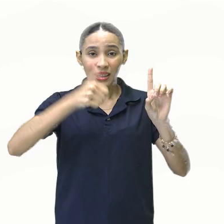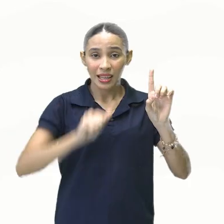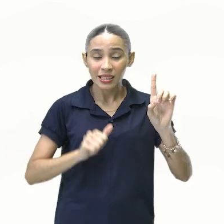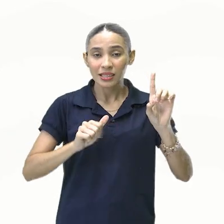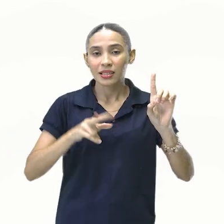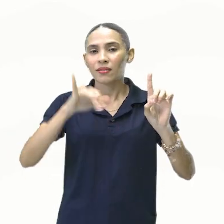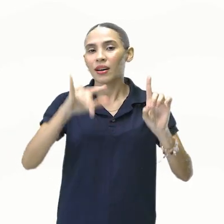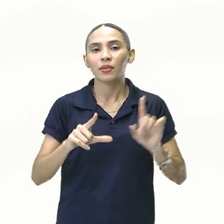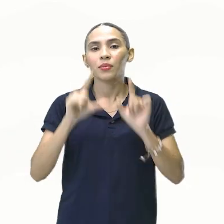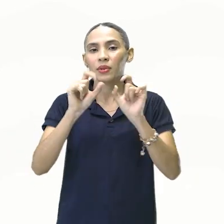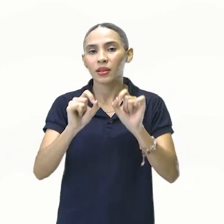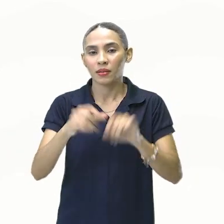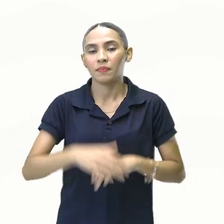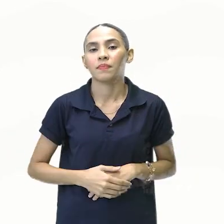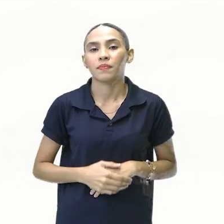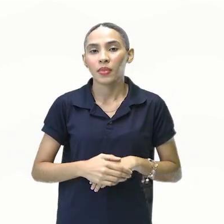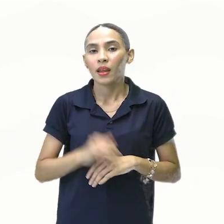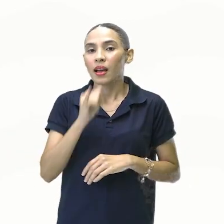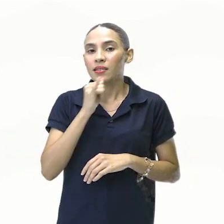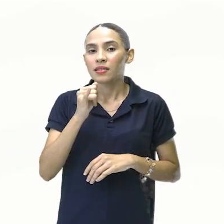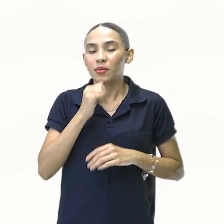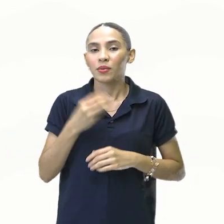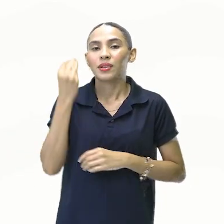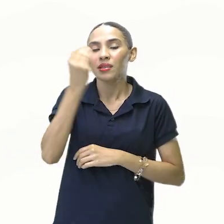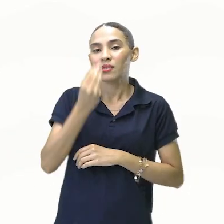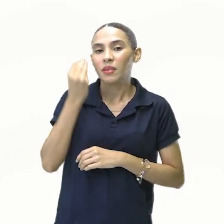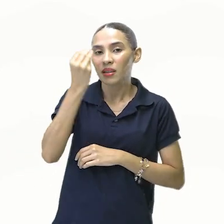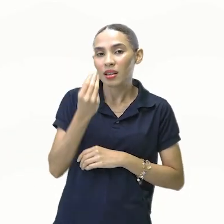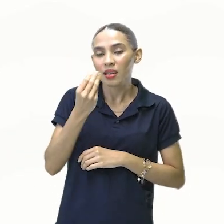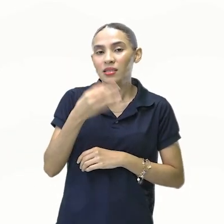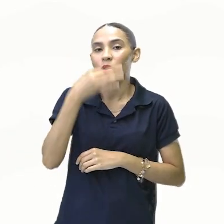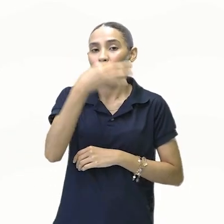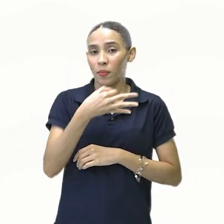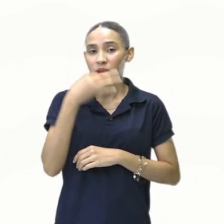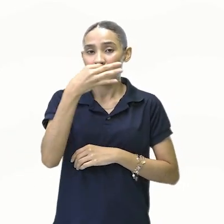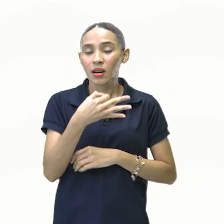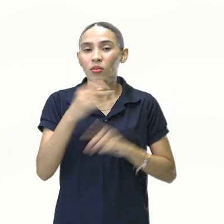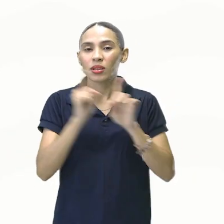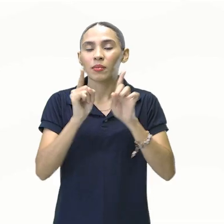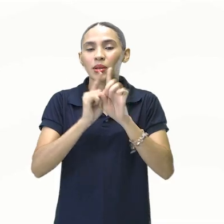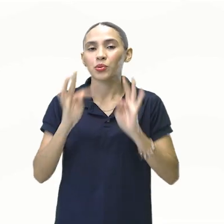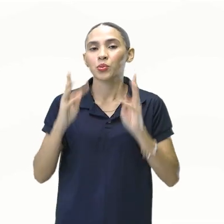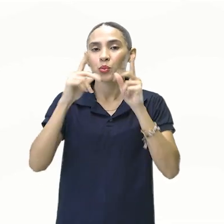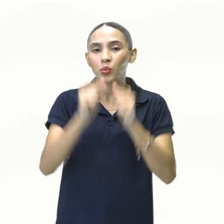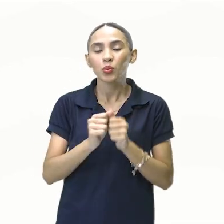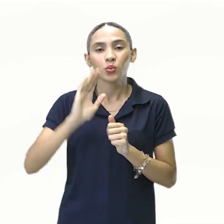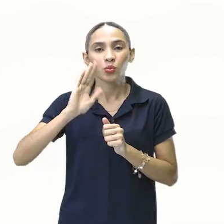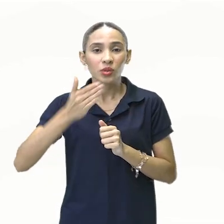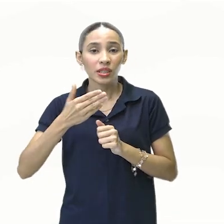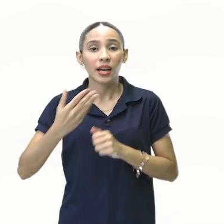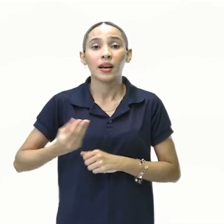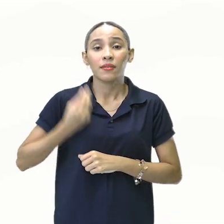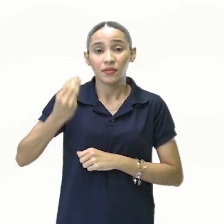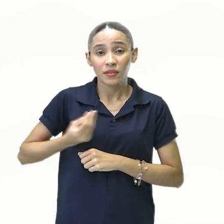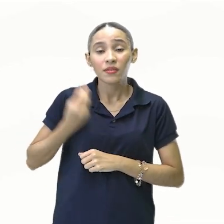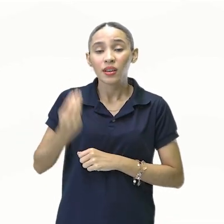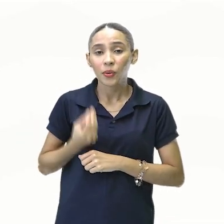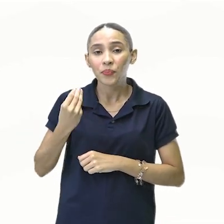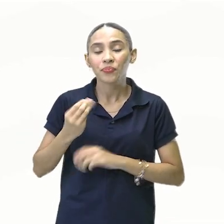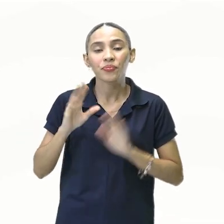ser exatamente a questão da experiência, da opinião e de tudo aquilo que já foi